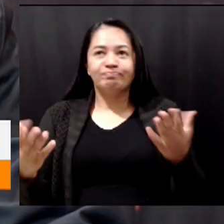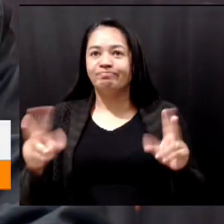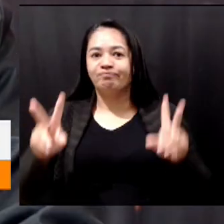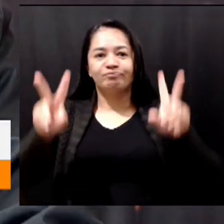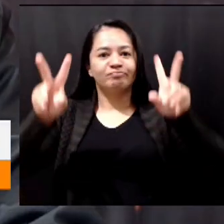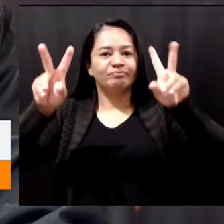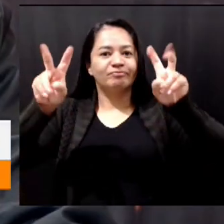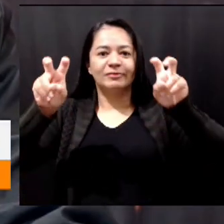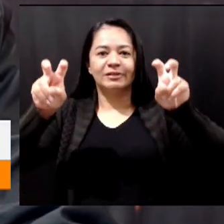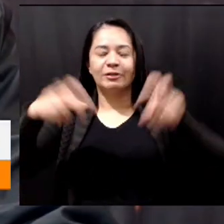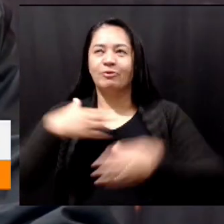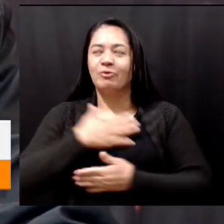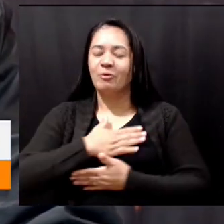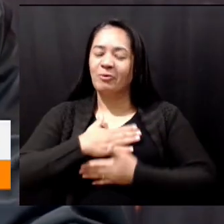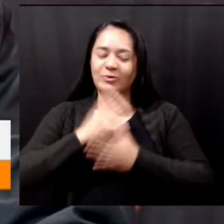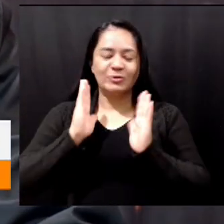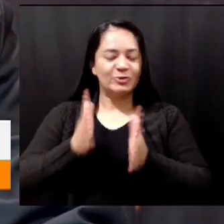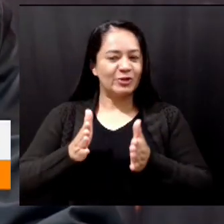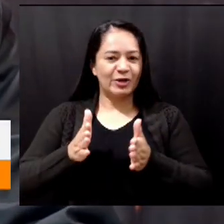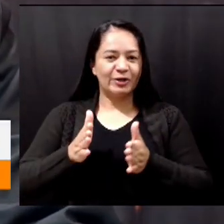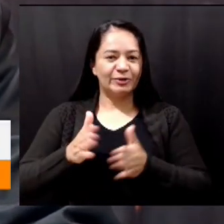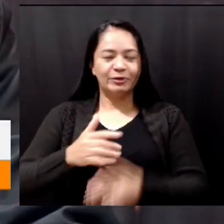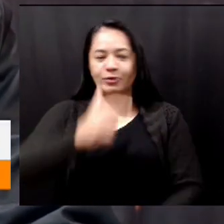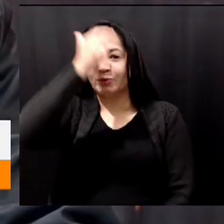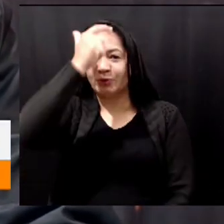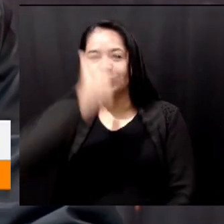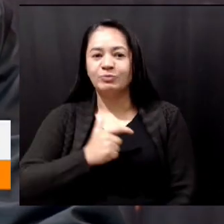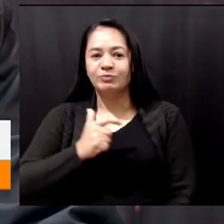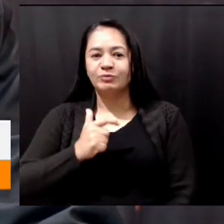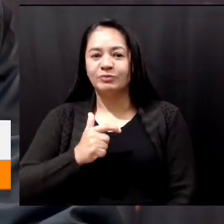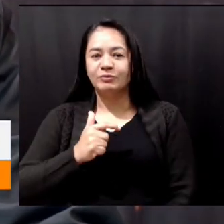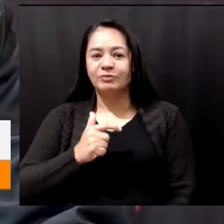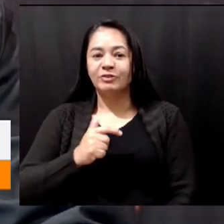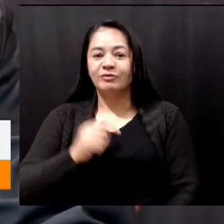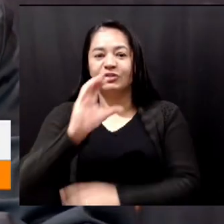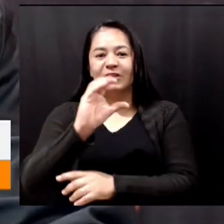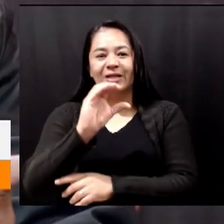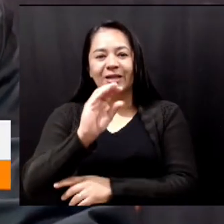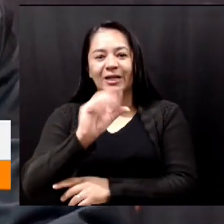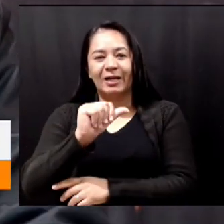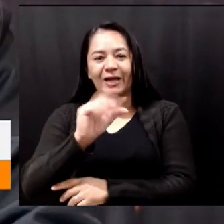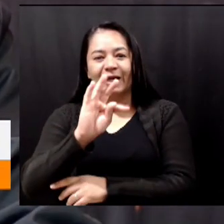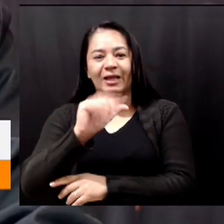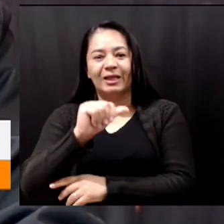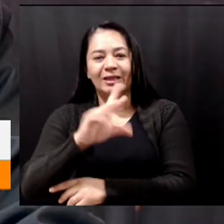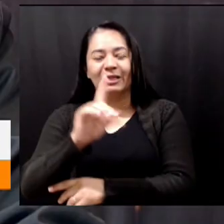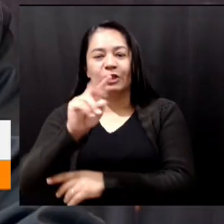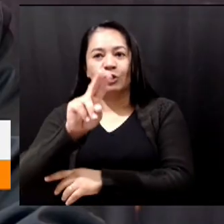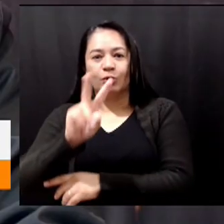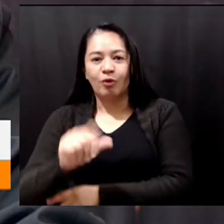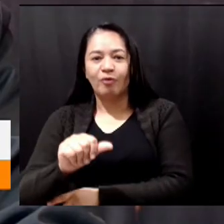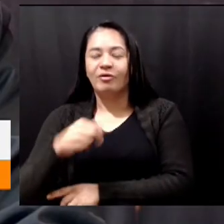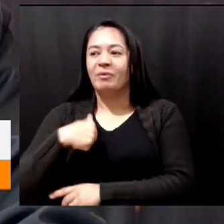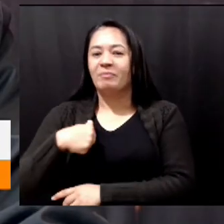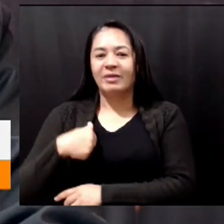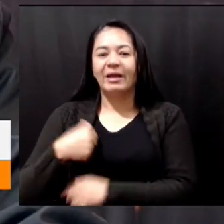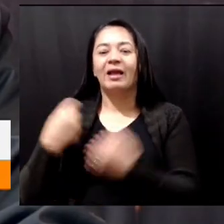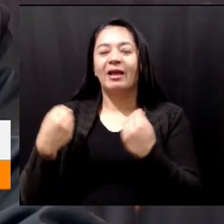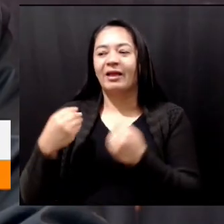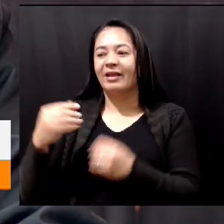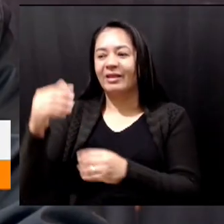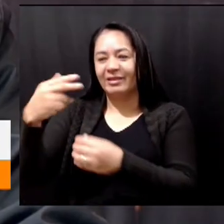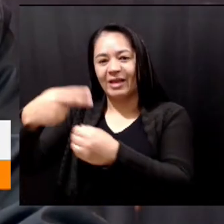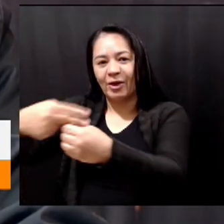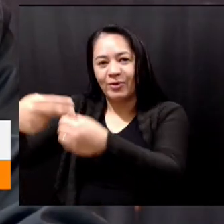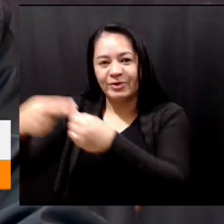já há muito tempo. Eu vim de Catanduva para cá para estudar na Unicamp, então eu sou fruto desse ecossistema. Então é muito legal contar um